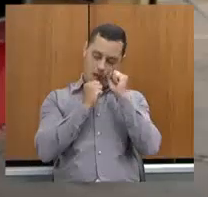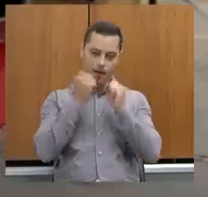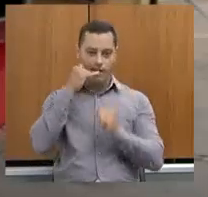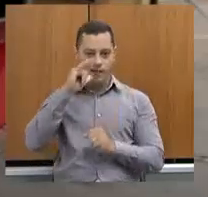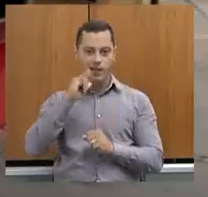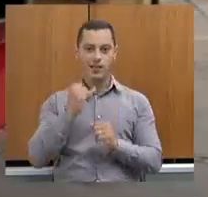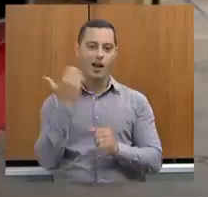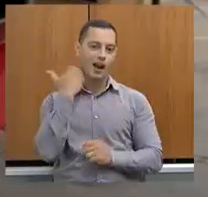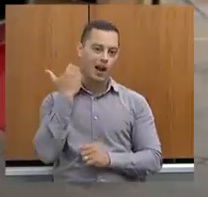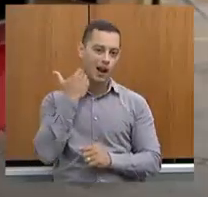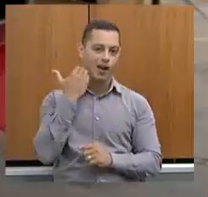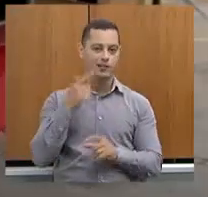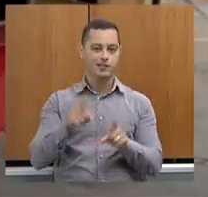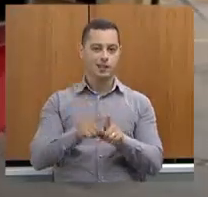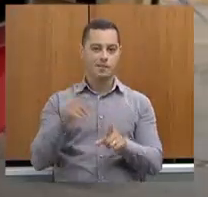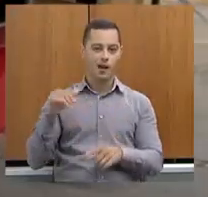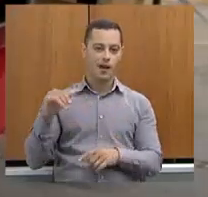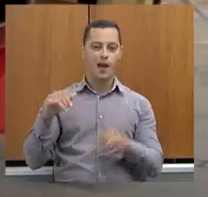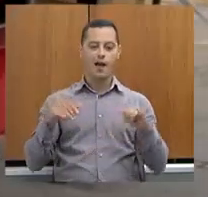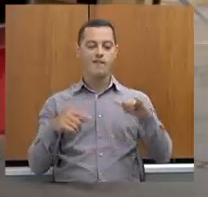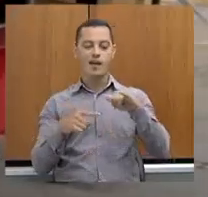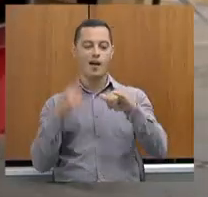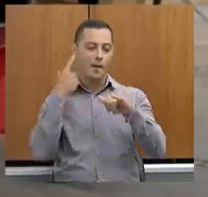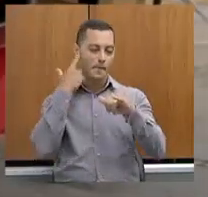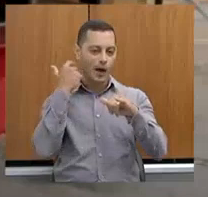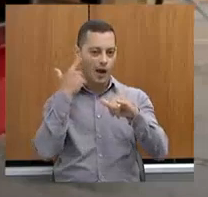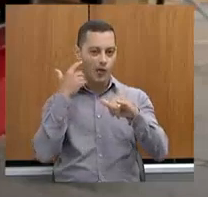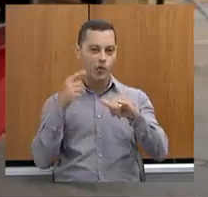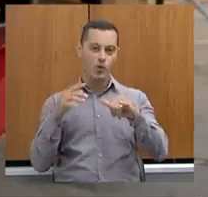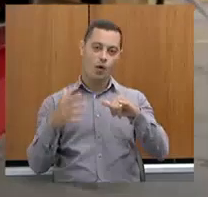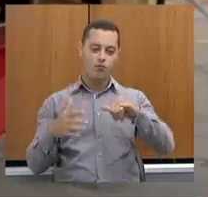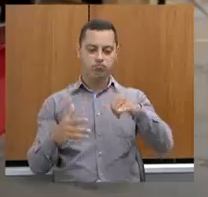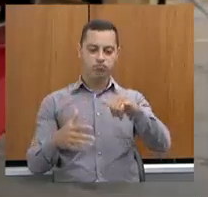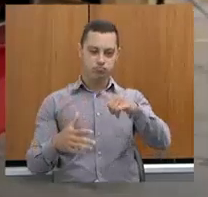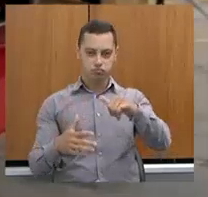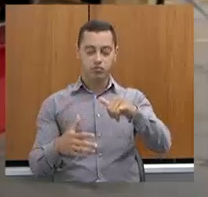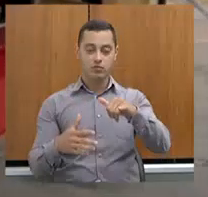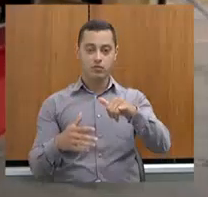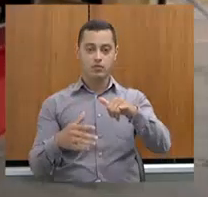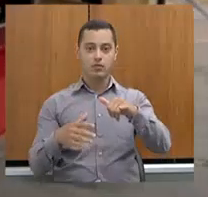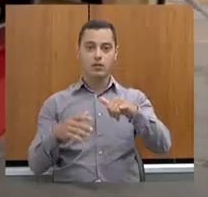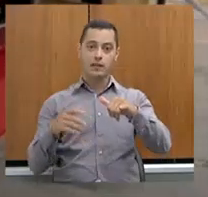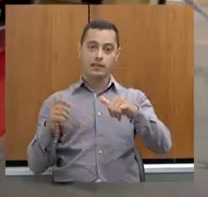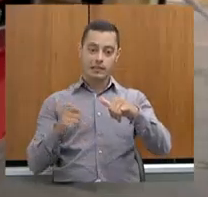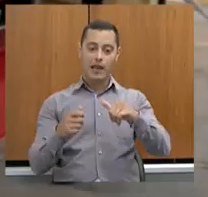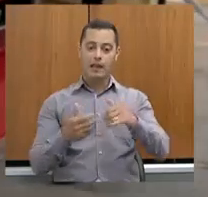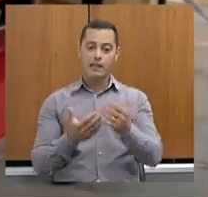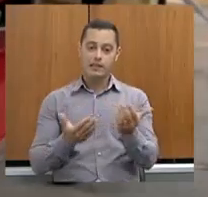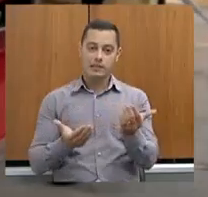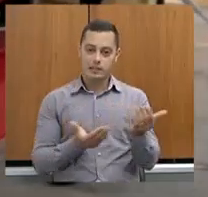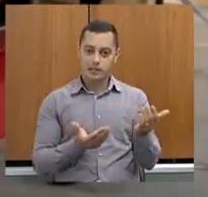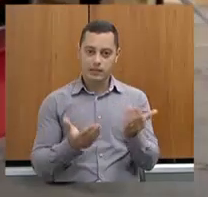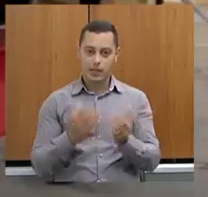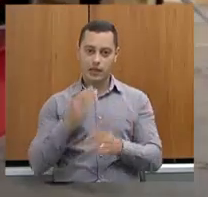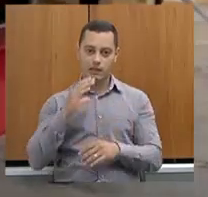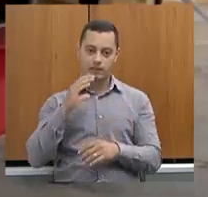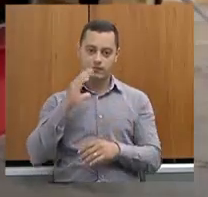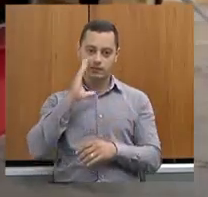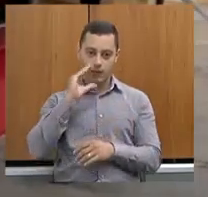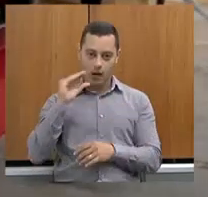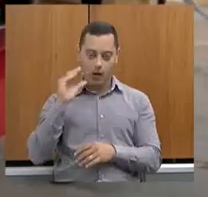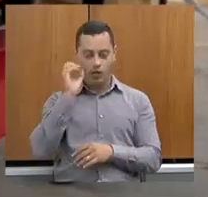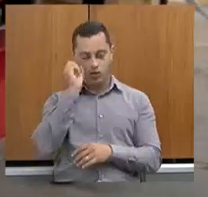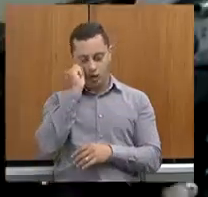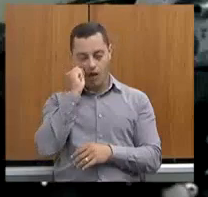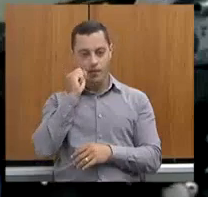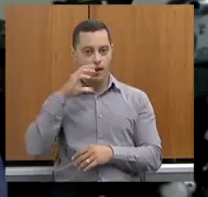barulho turbulência E aí voltei de concretizar o mais rápido possível e o mais seguro